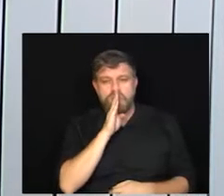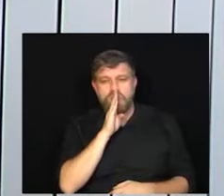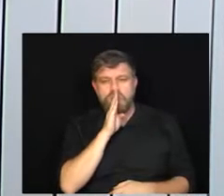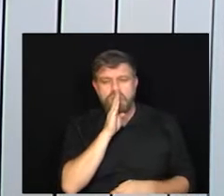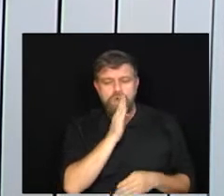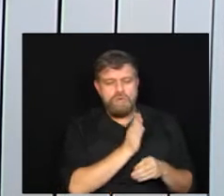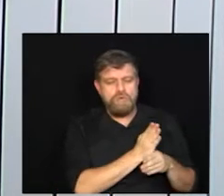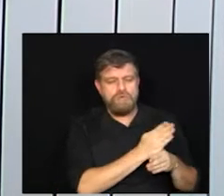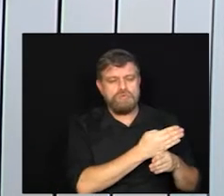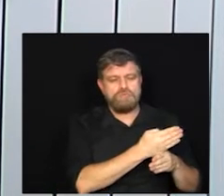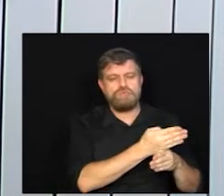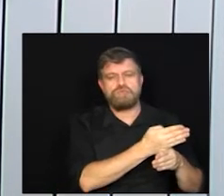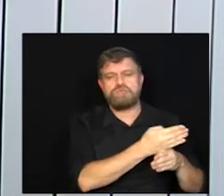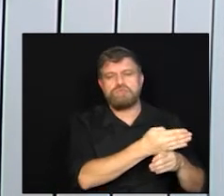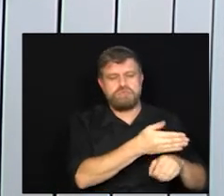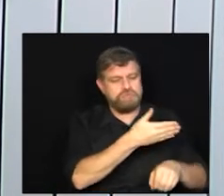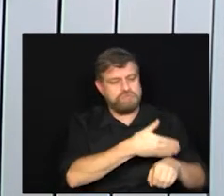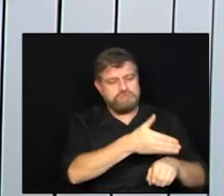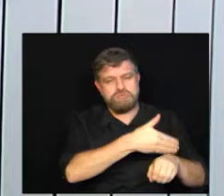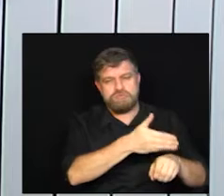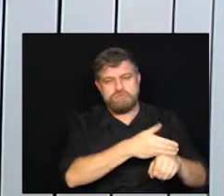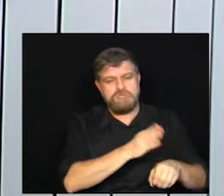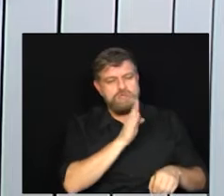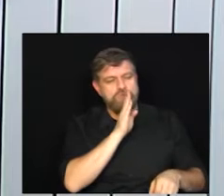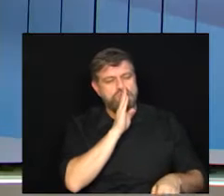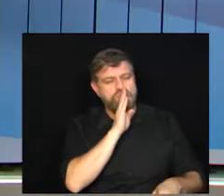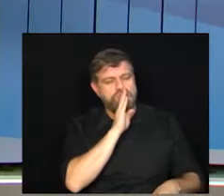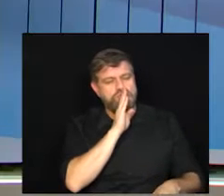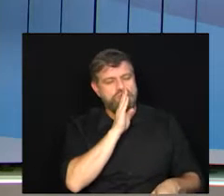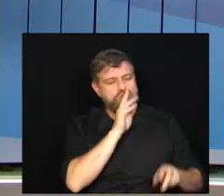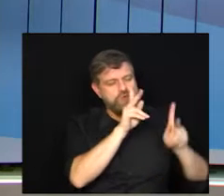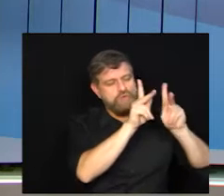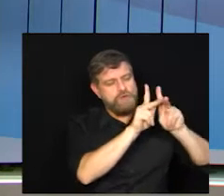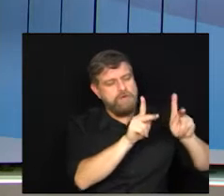durante os treinamentos e a competição?